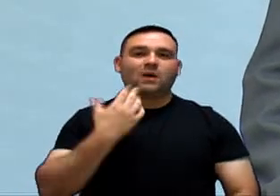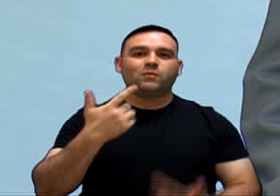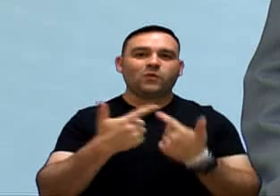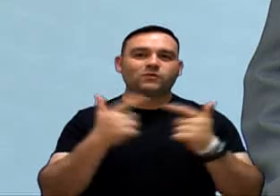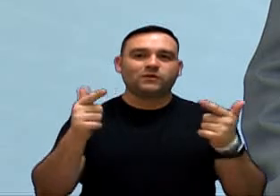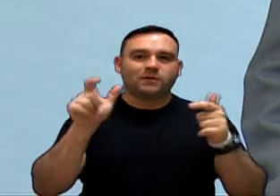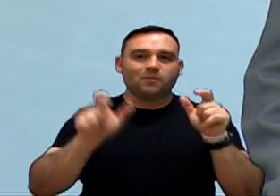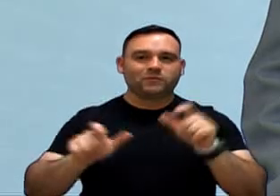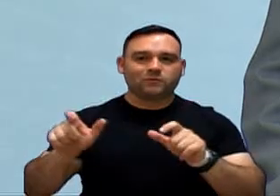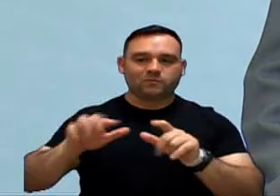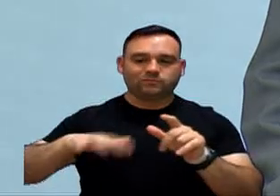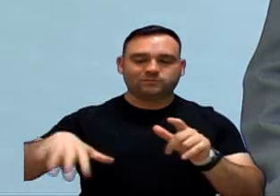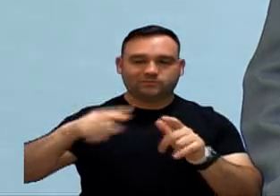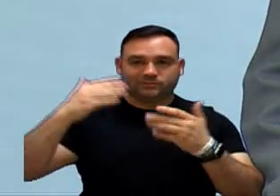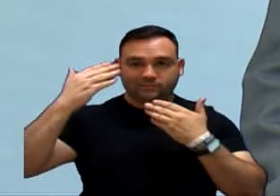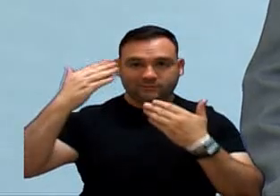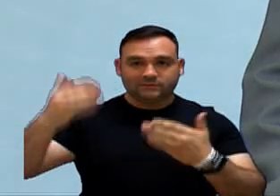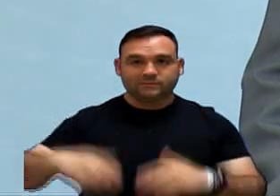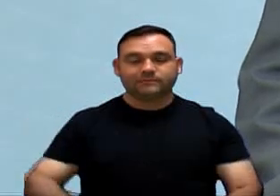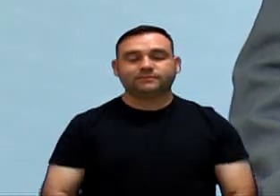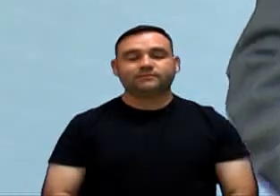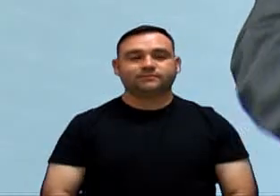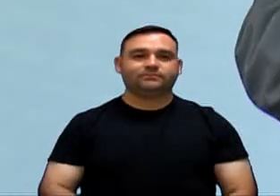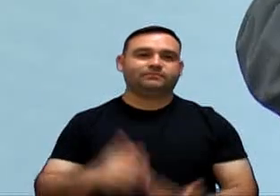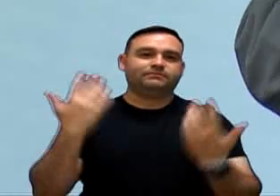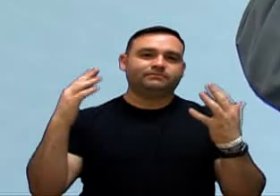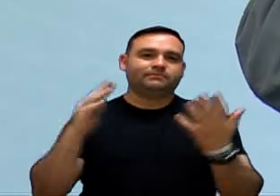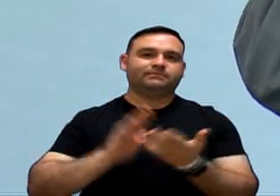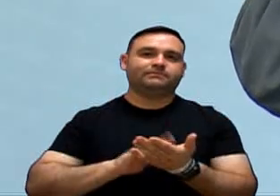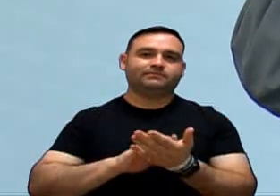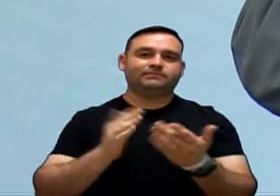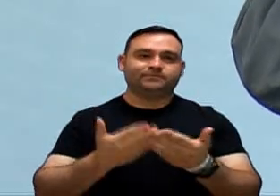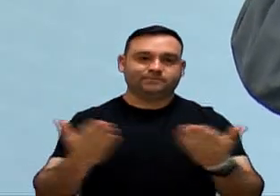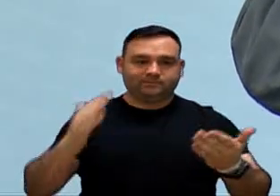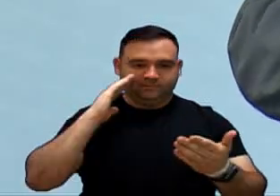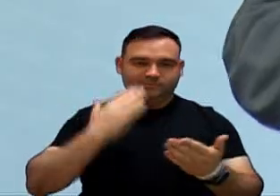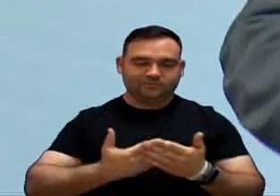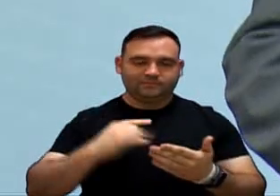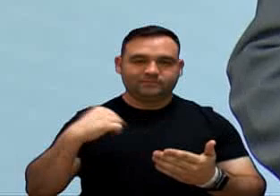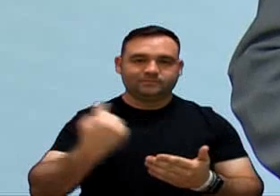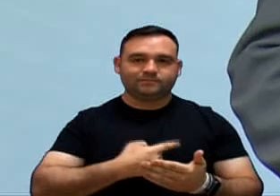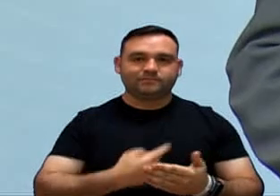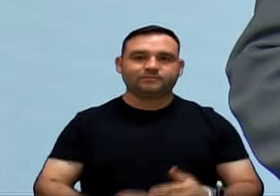aí. Valeu, valeu. Parabéns a vocês aí. Conte conosco.